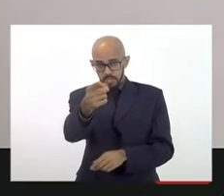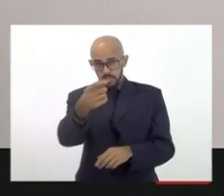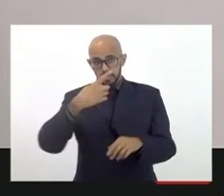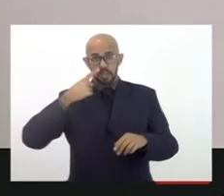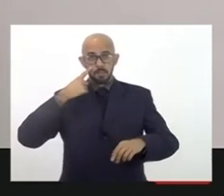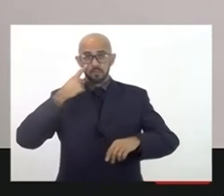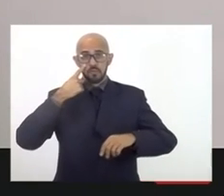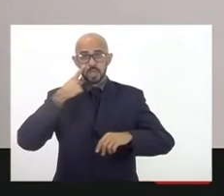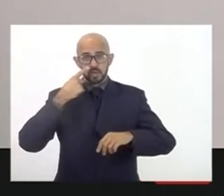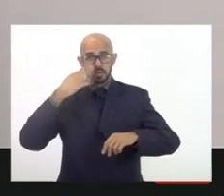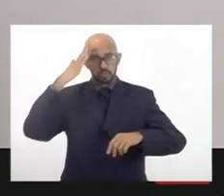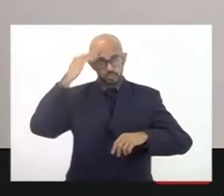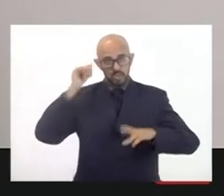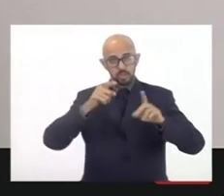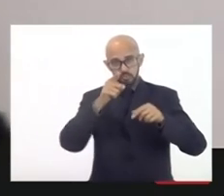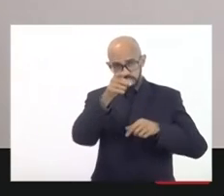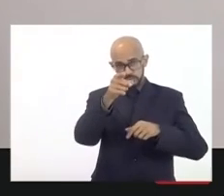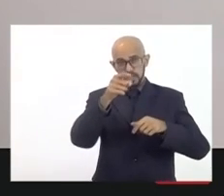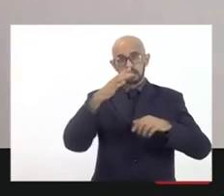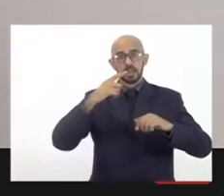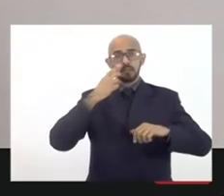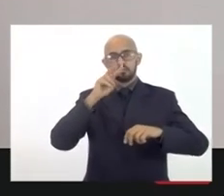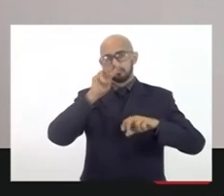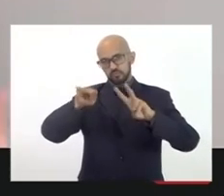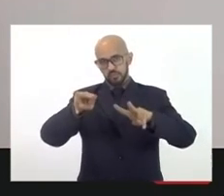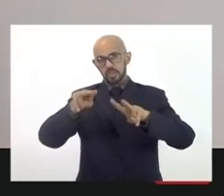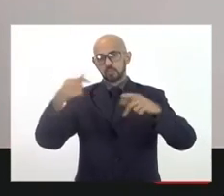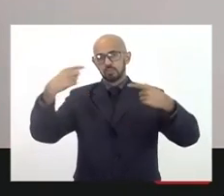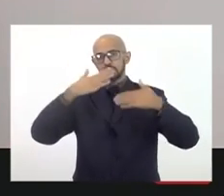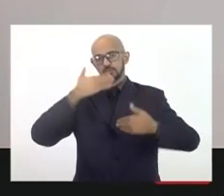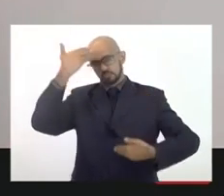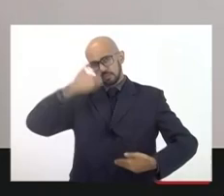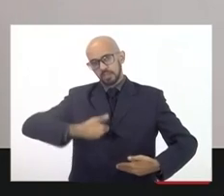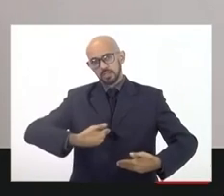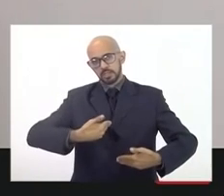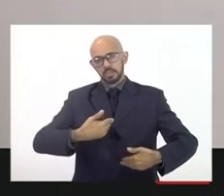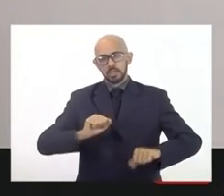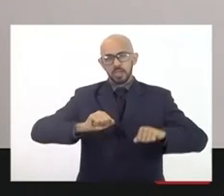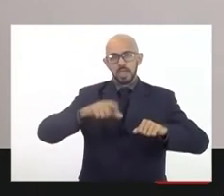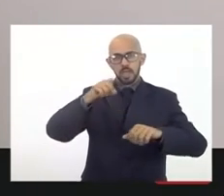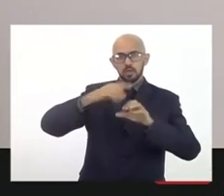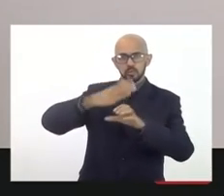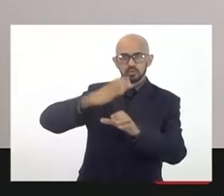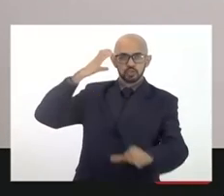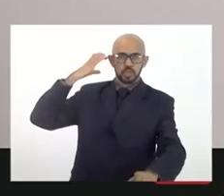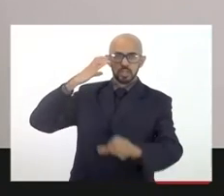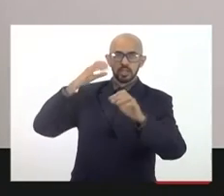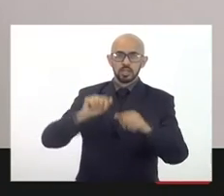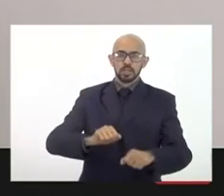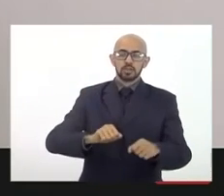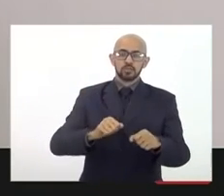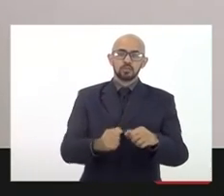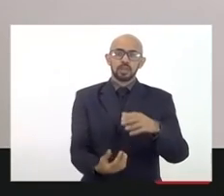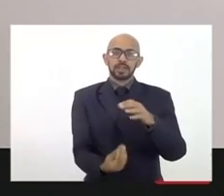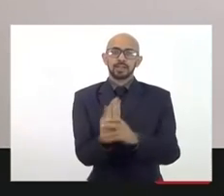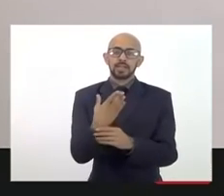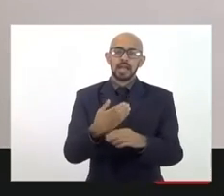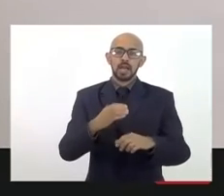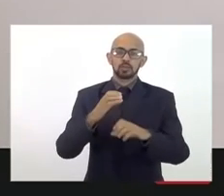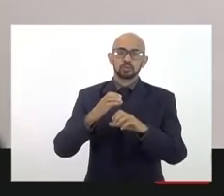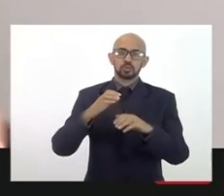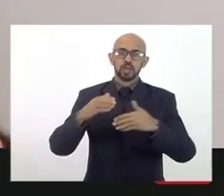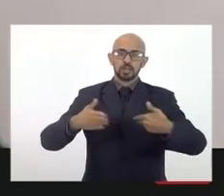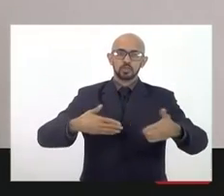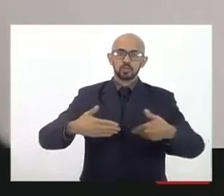está todo mundo da Equinor assistindo. E aí é do morador e do engenheiro, uma pessoa que foi criada na indústria do petróleo. Esse